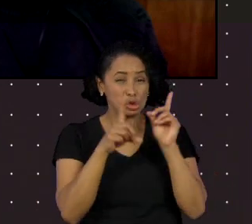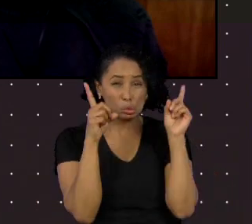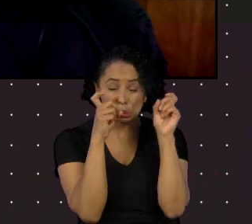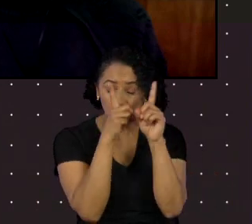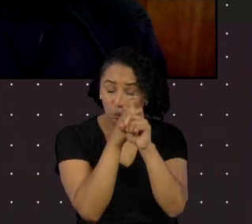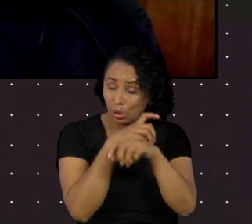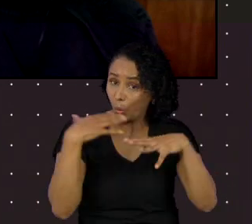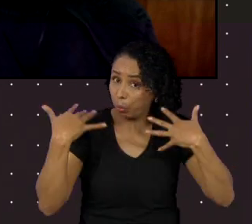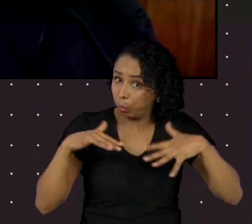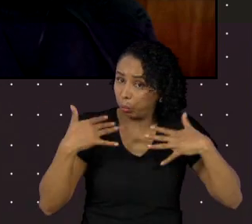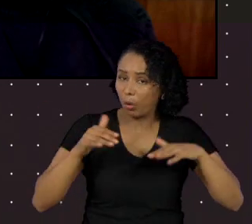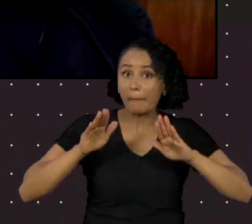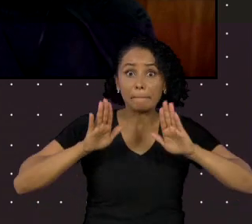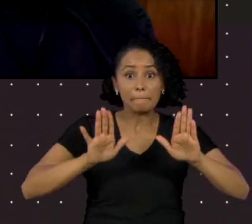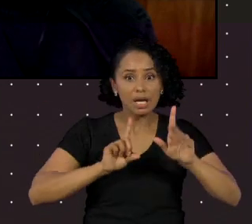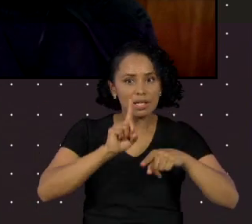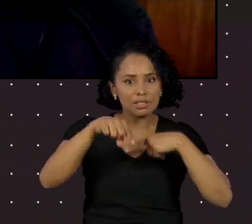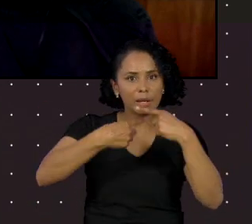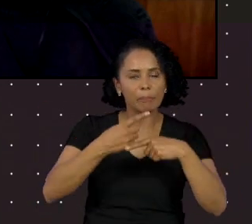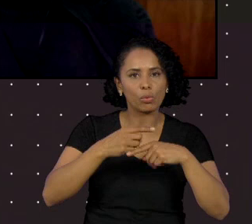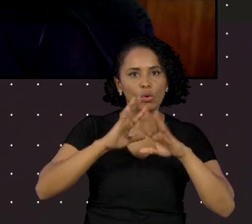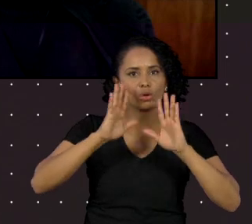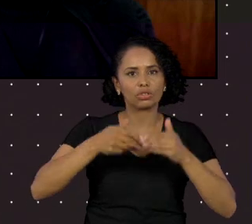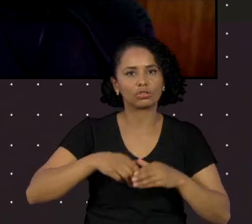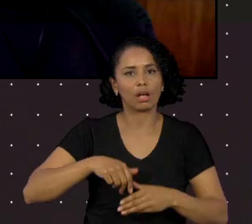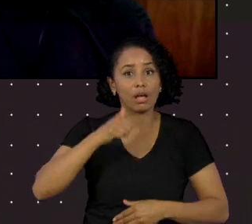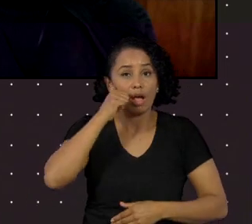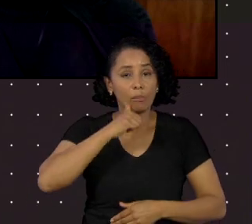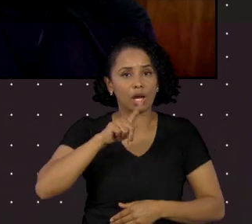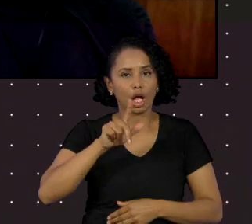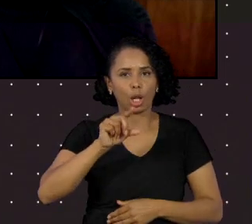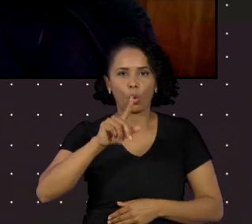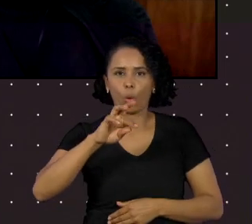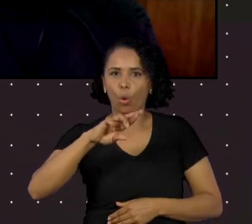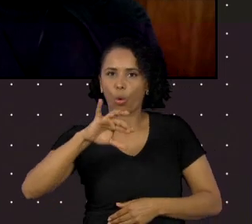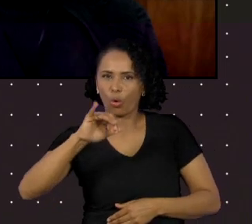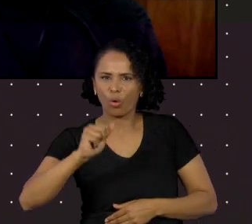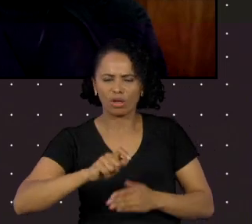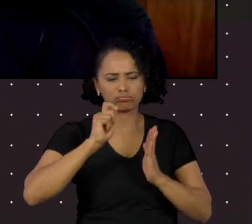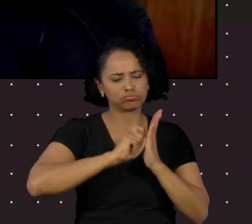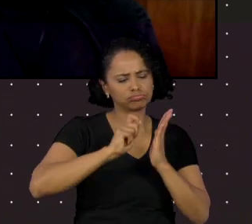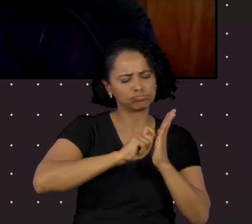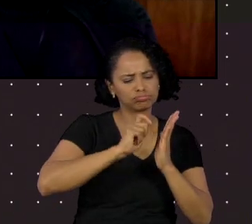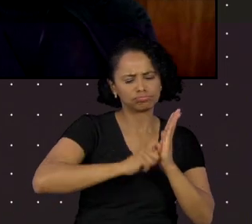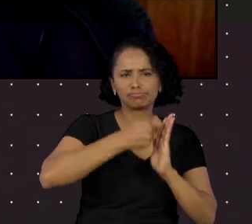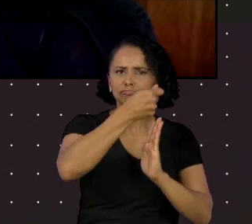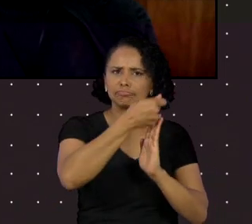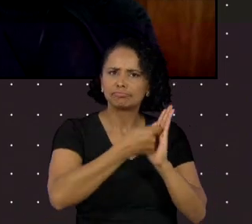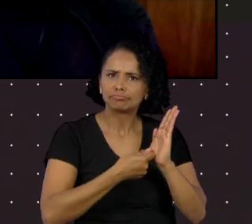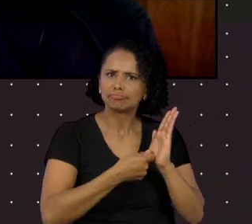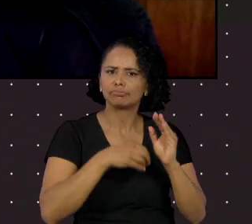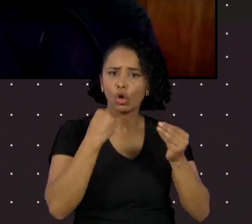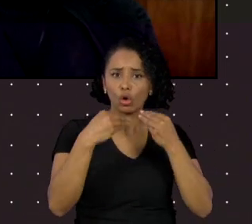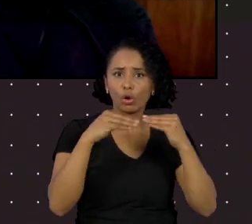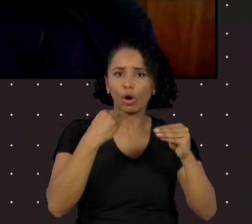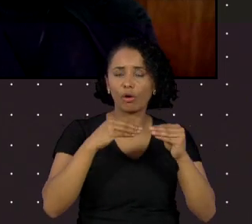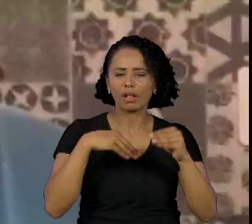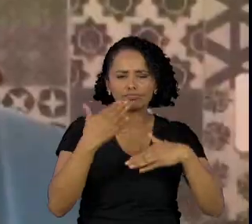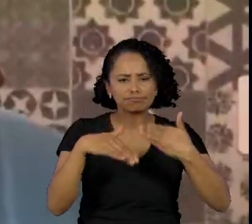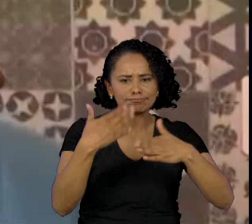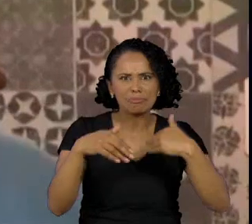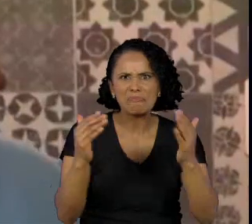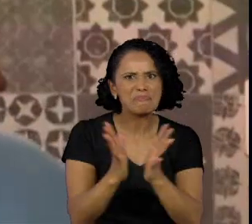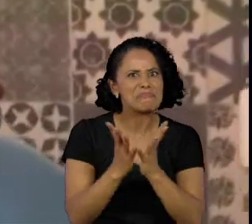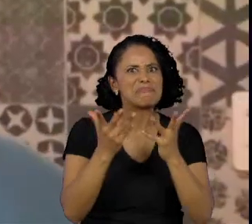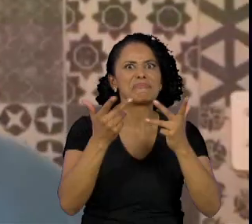autora, mas depois que a Glória sentiu o tamanho da atriz que ela tinha nas mãos, ela desenvolveu de um jeito incrível e eu